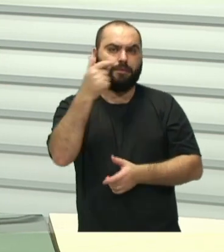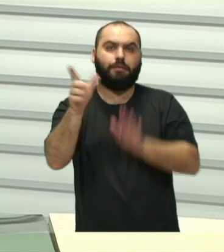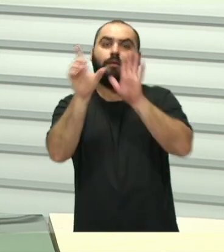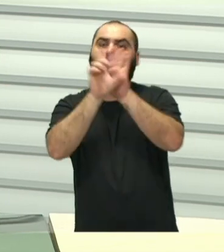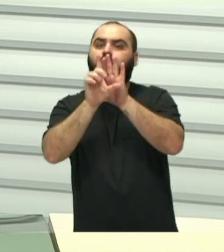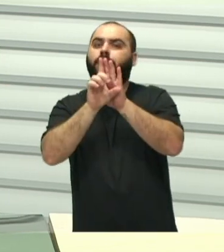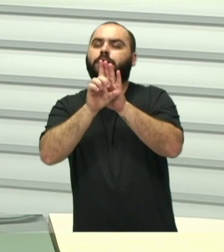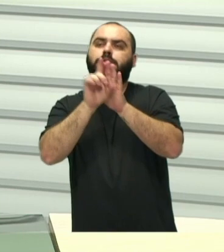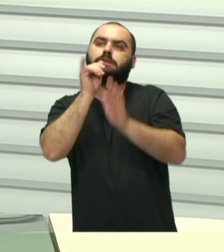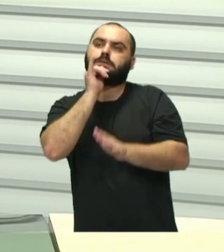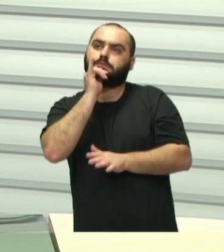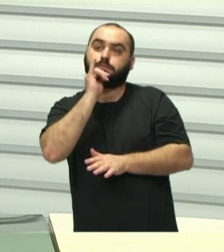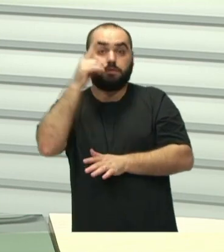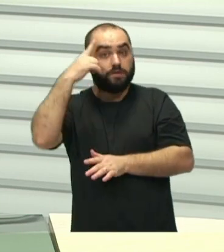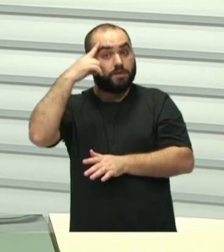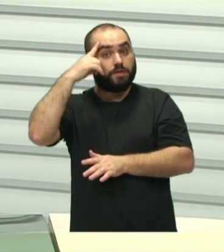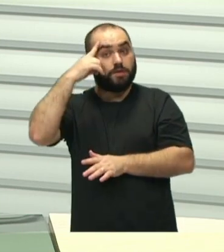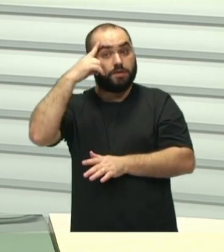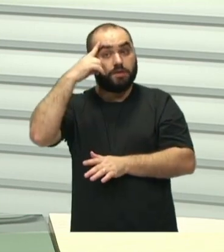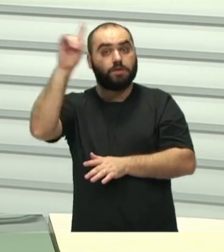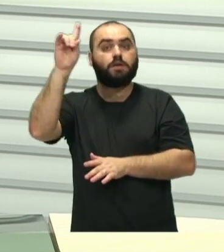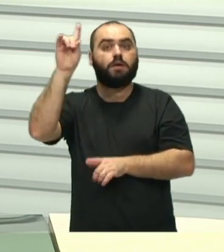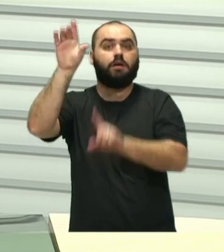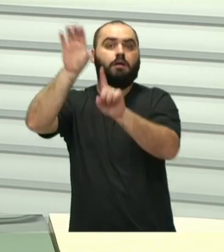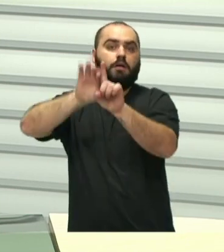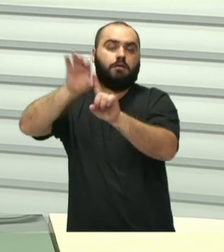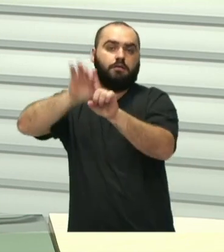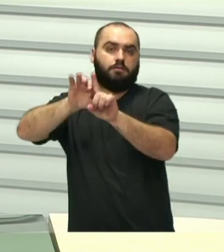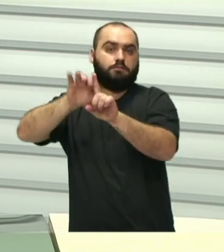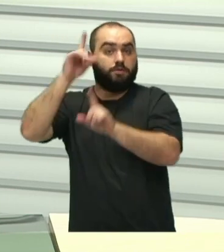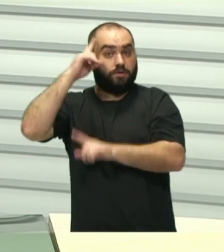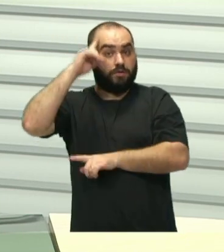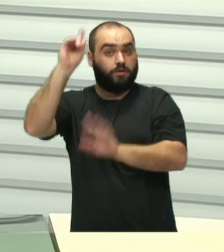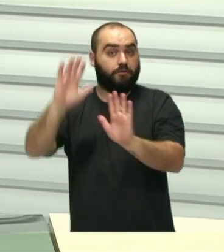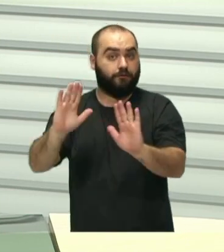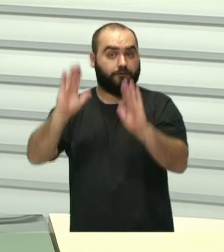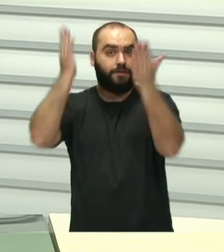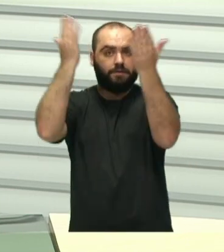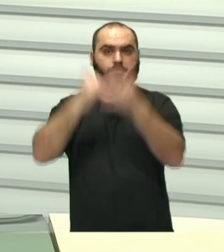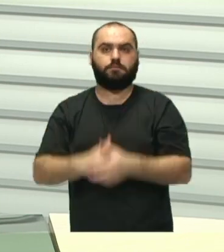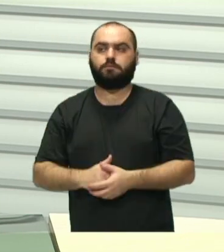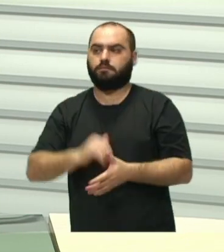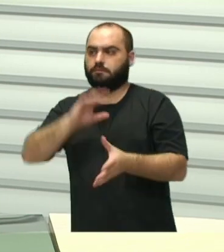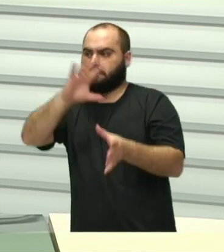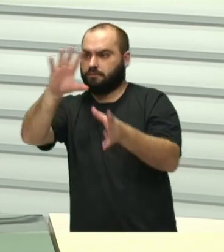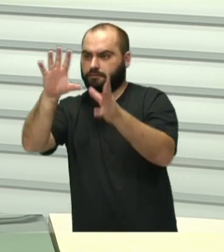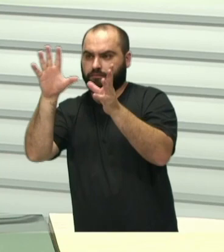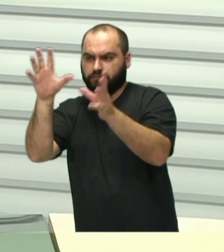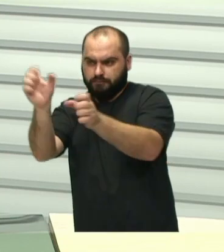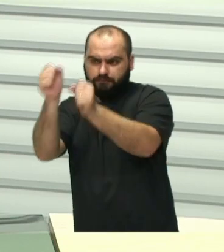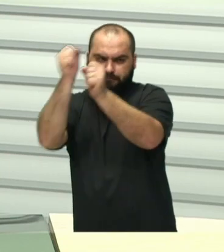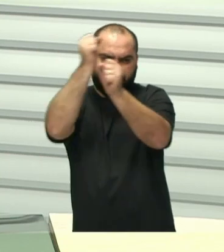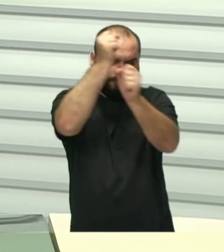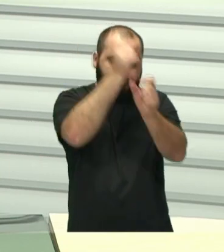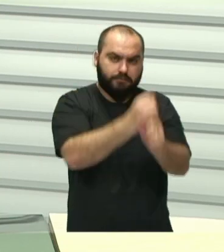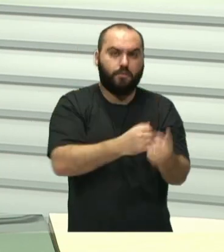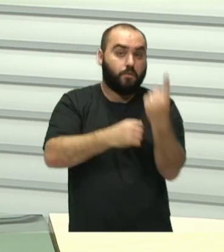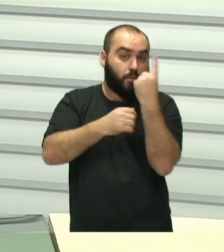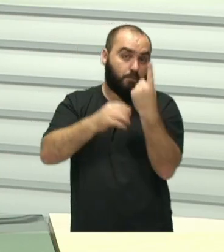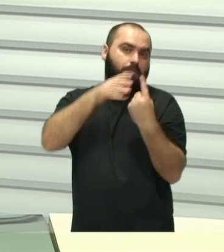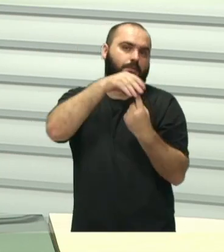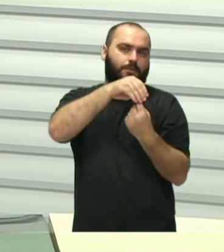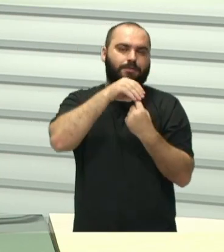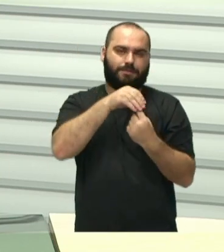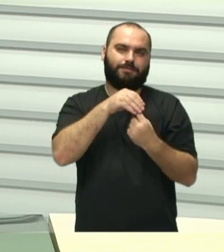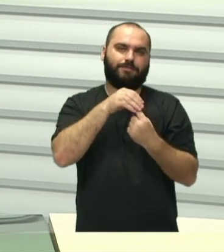de datas comemorativas nós Jantamos num único código então tudo que for ali dia de comemorar o